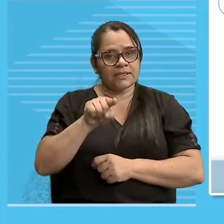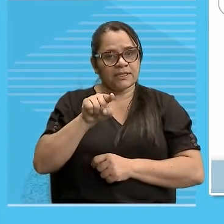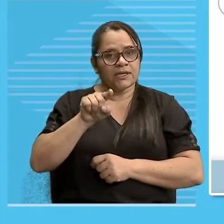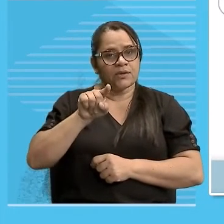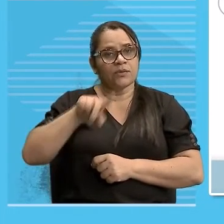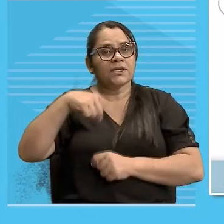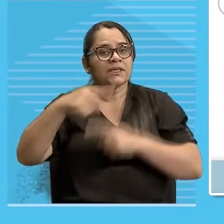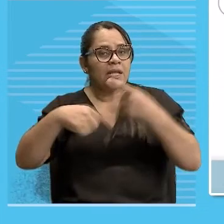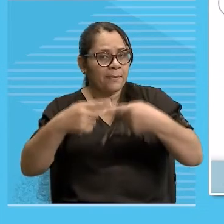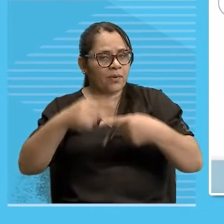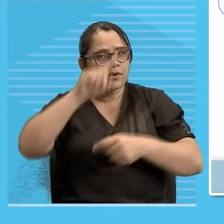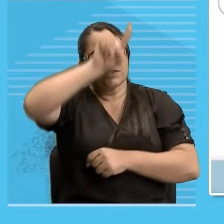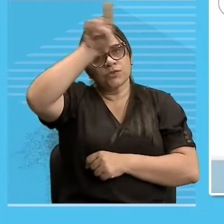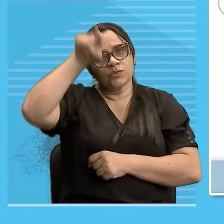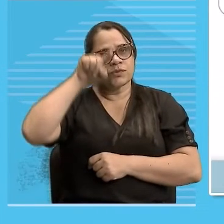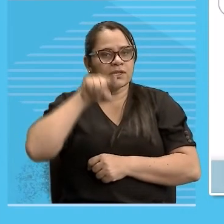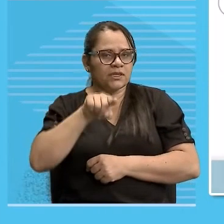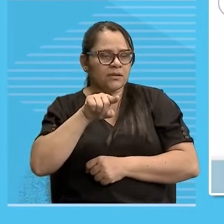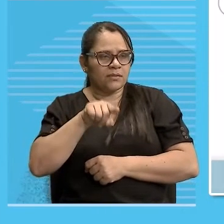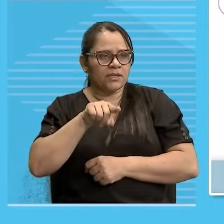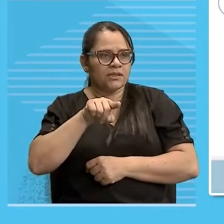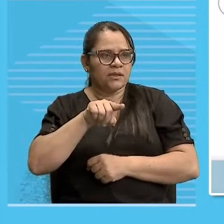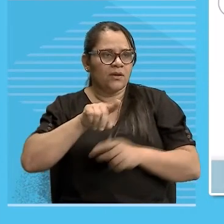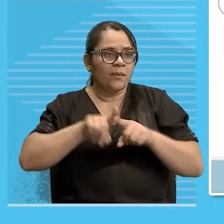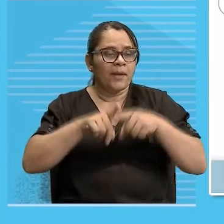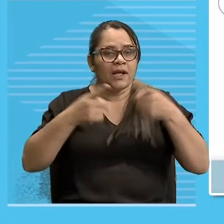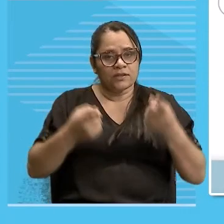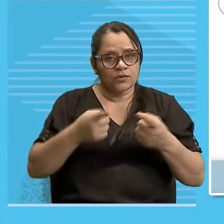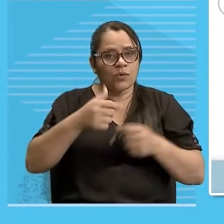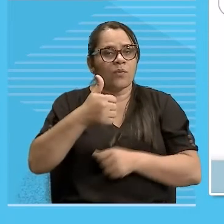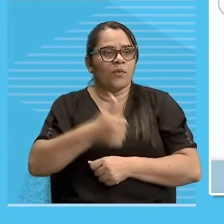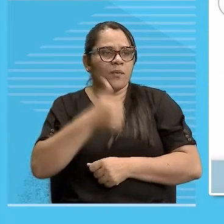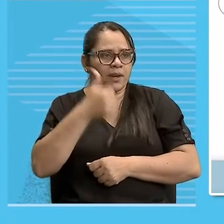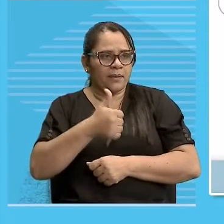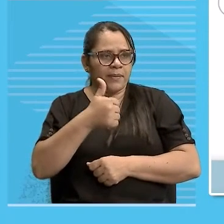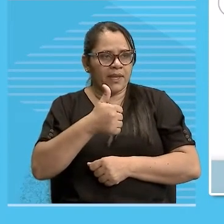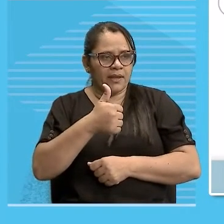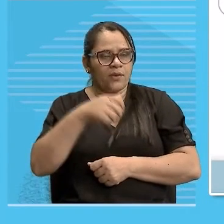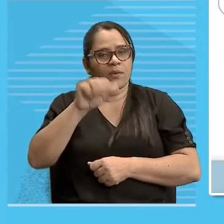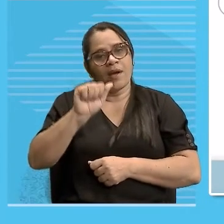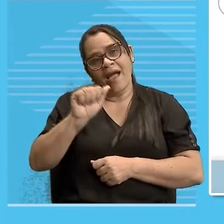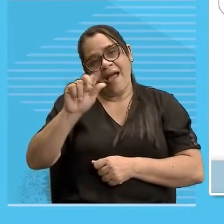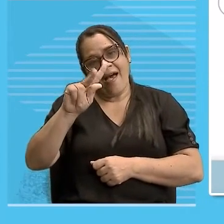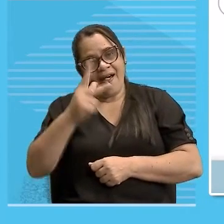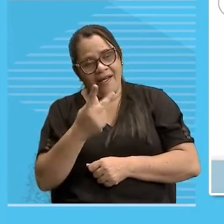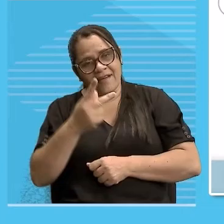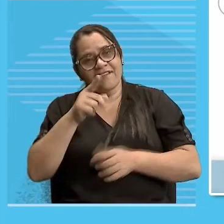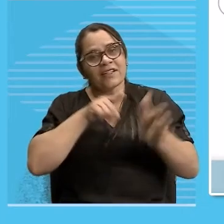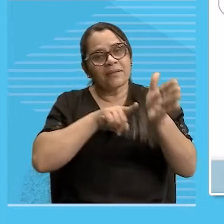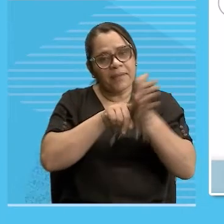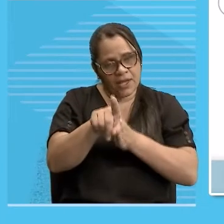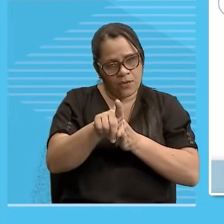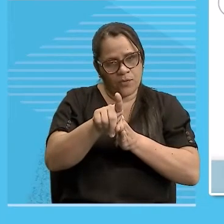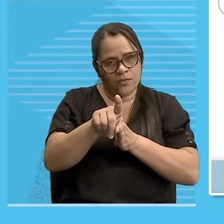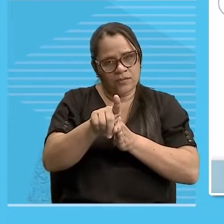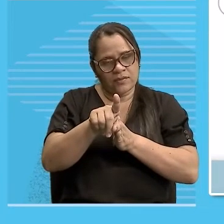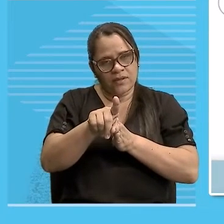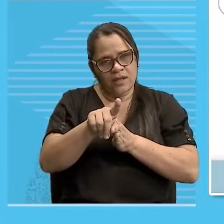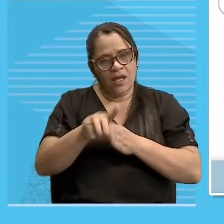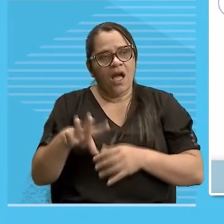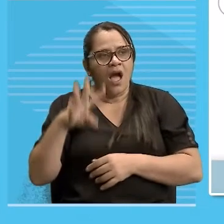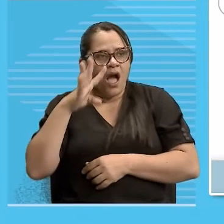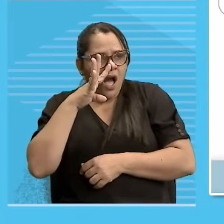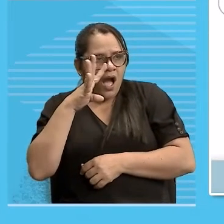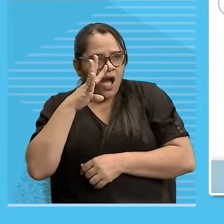depois da interrogação. Mas como é o primeiro, você faz aquela pergunta seguida de uma admiração.